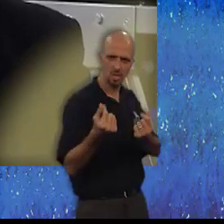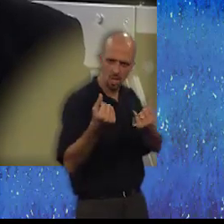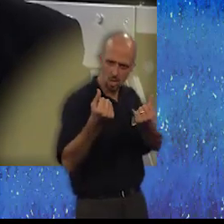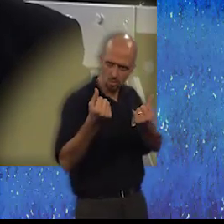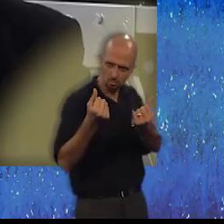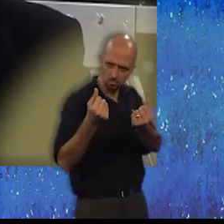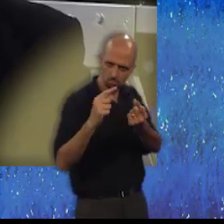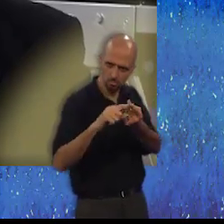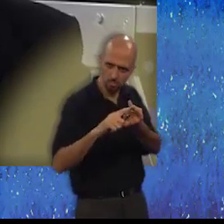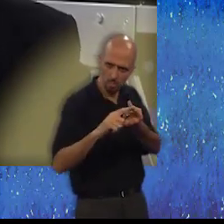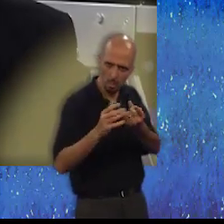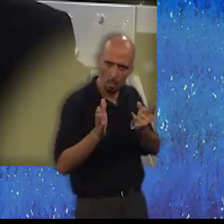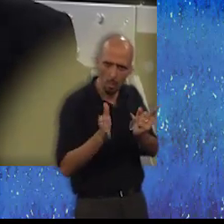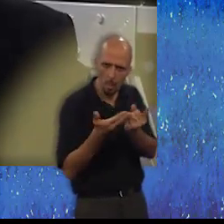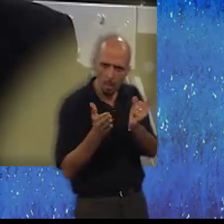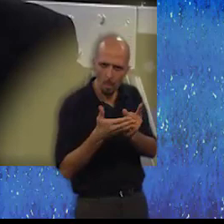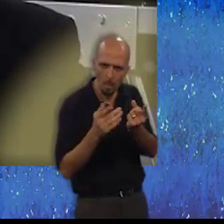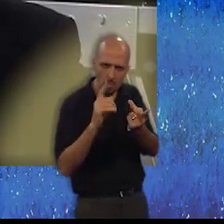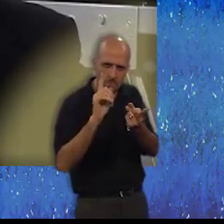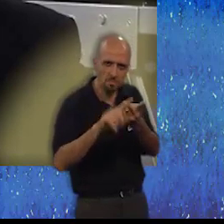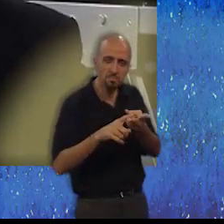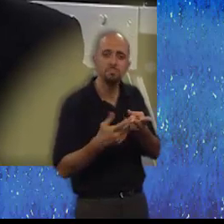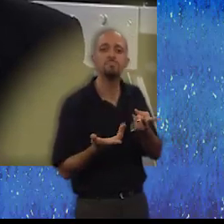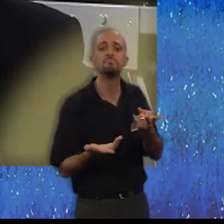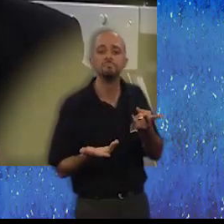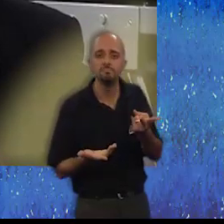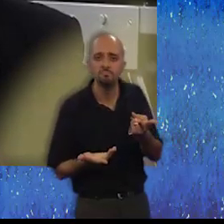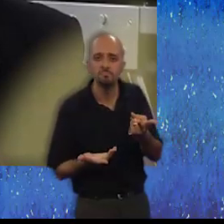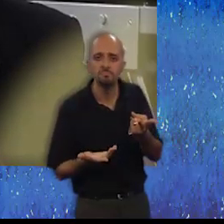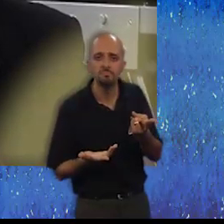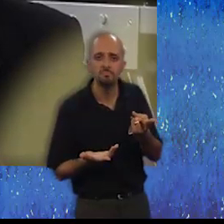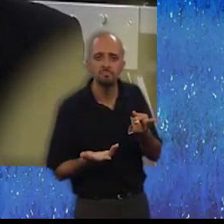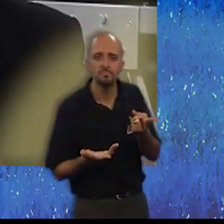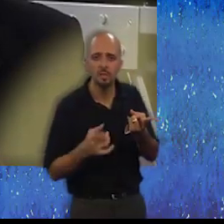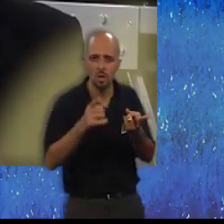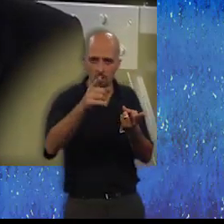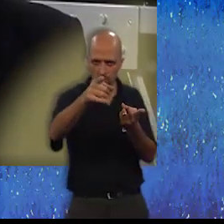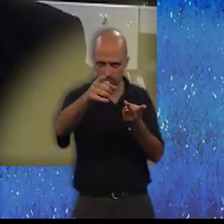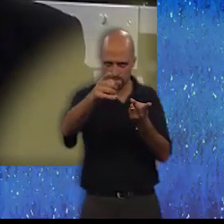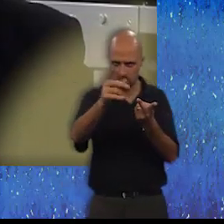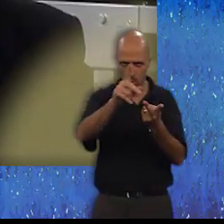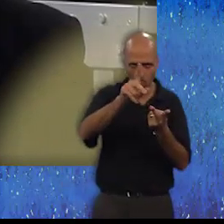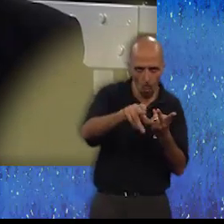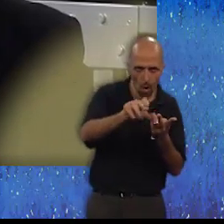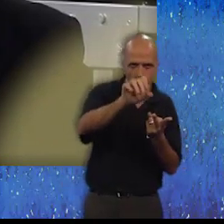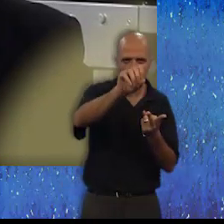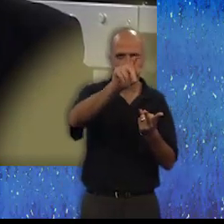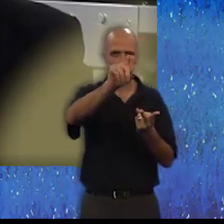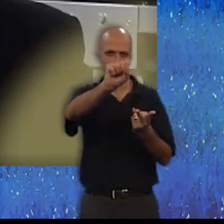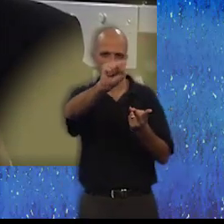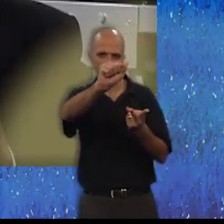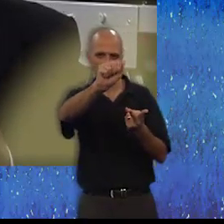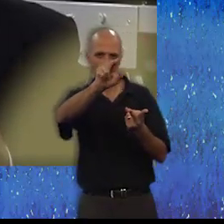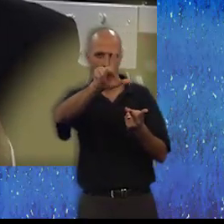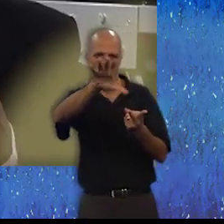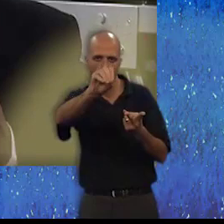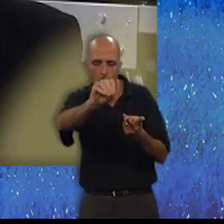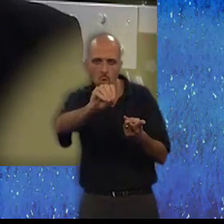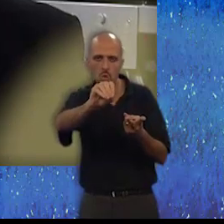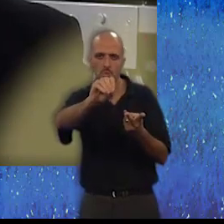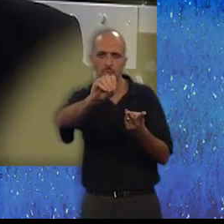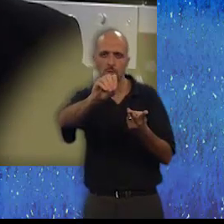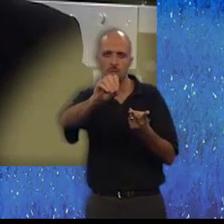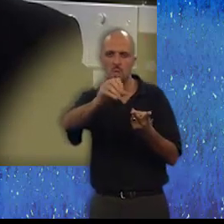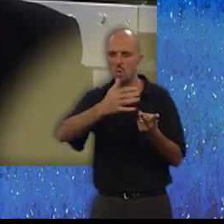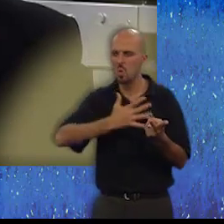jovem rico ou é um jovem pobre? Você é um Saulo de Tarso? É uma pessoa que